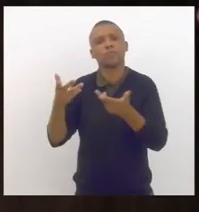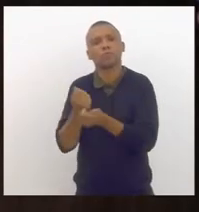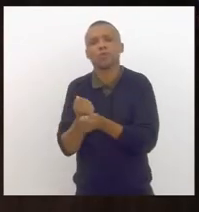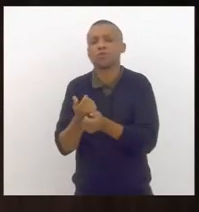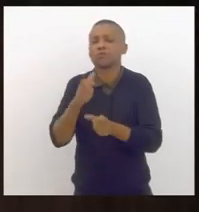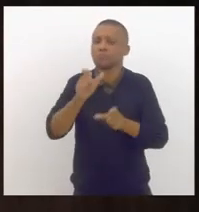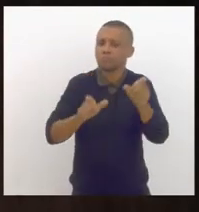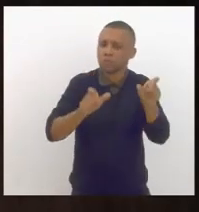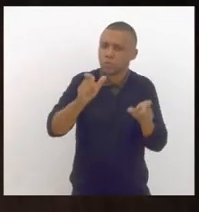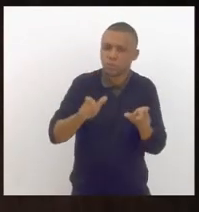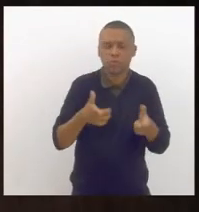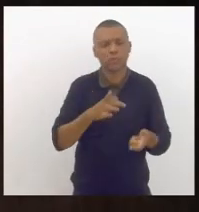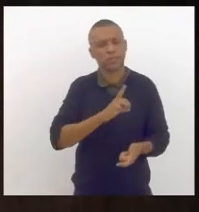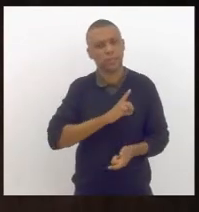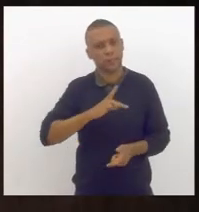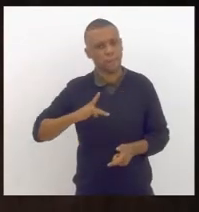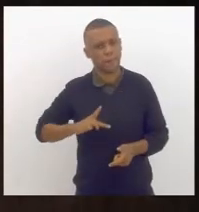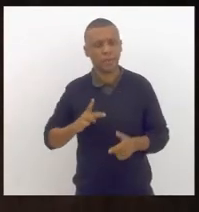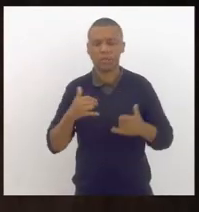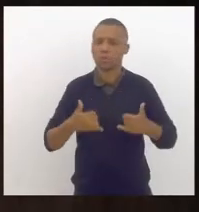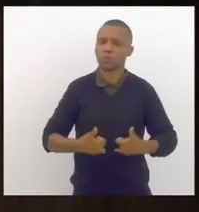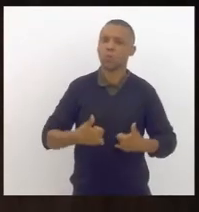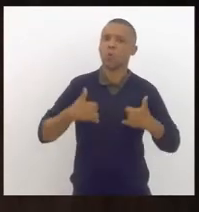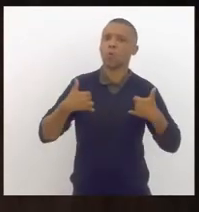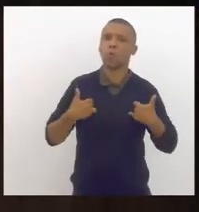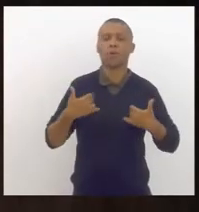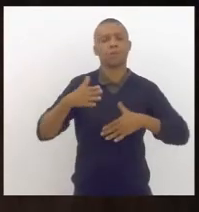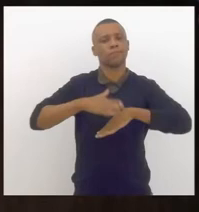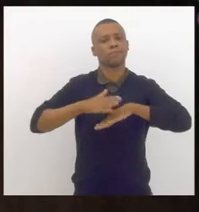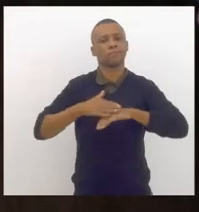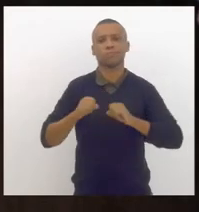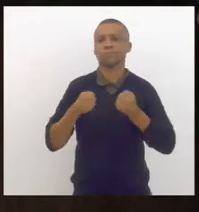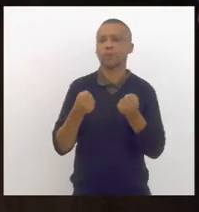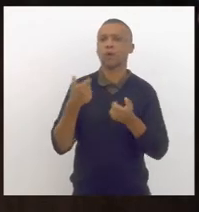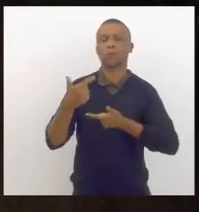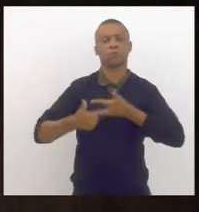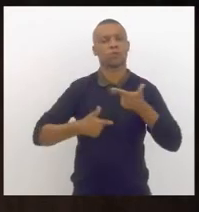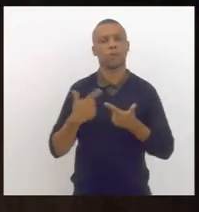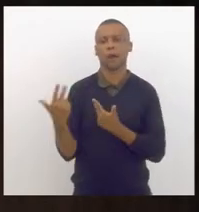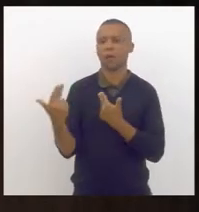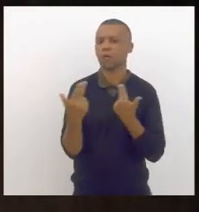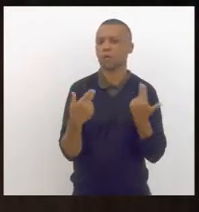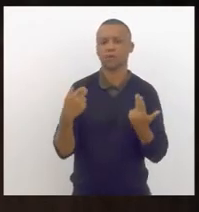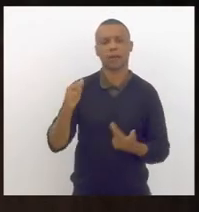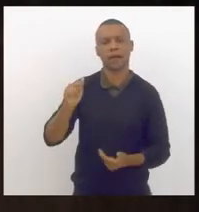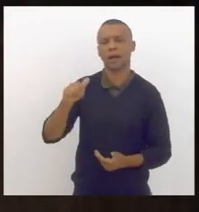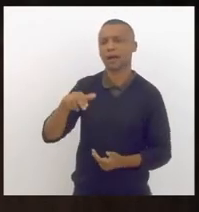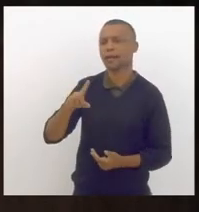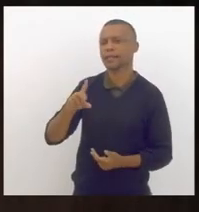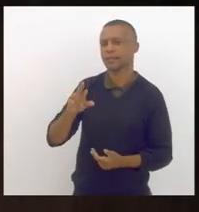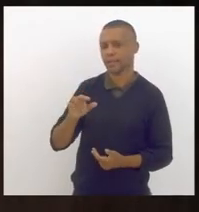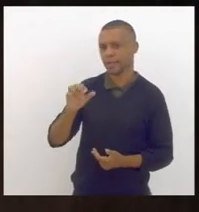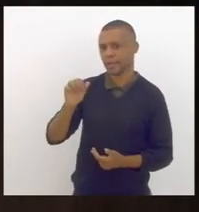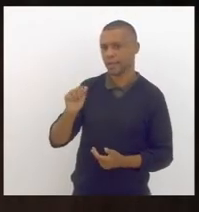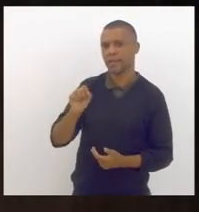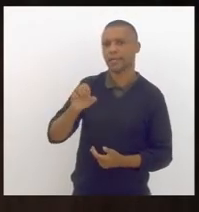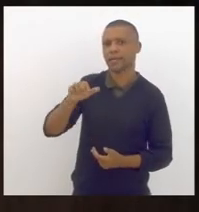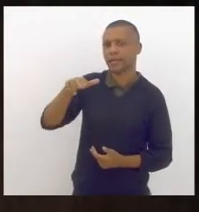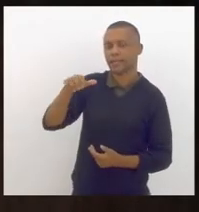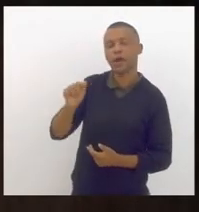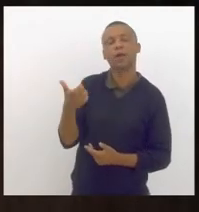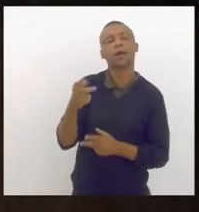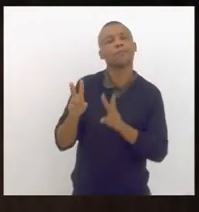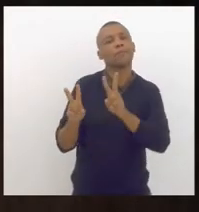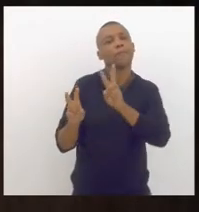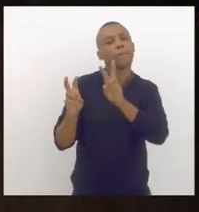mulheres, defensores e defensoras, que nos orgulham com o seu trabalho. E é o caso da Andréia Sena. Eu quero fazer menção também aos vínculos da Andréia